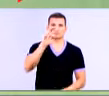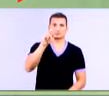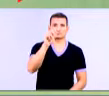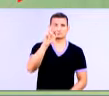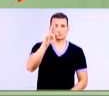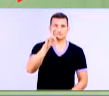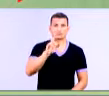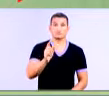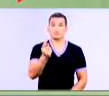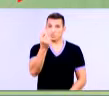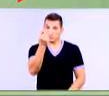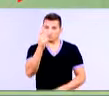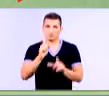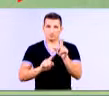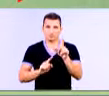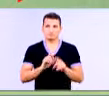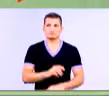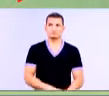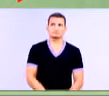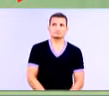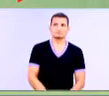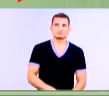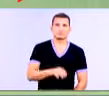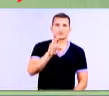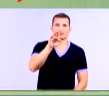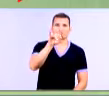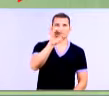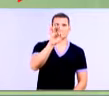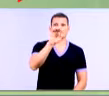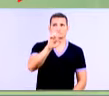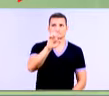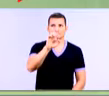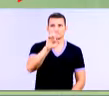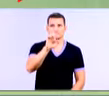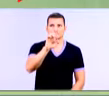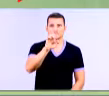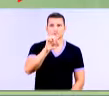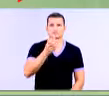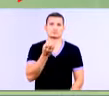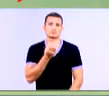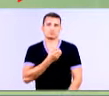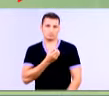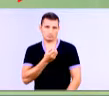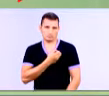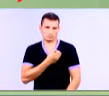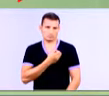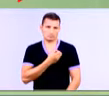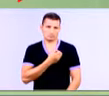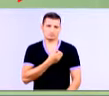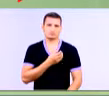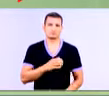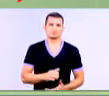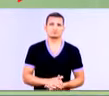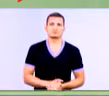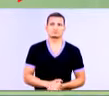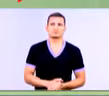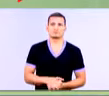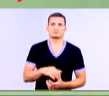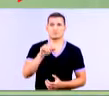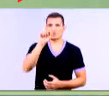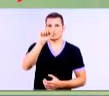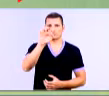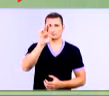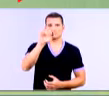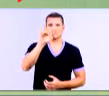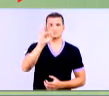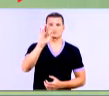define um único caractere, o tipo byte, que define um número inteiro, mas de apenas 8 bits, quer